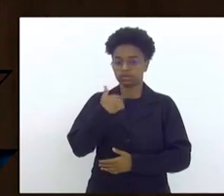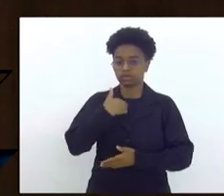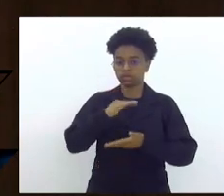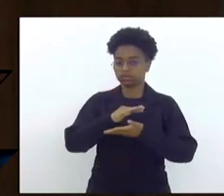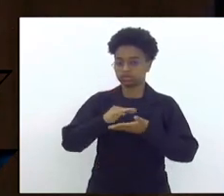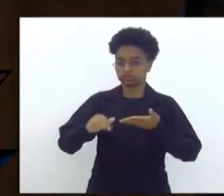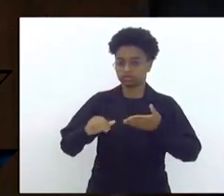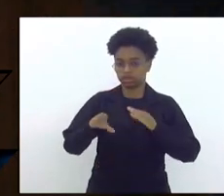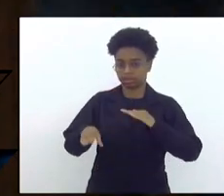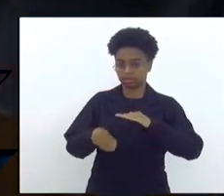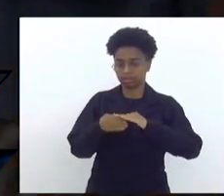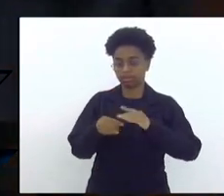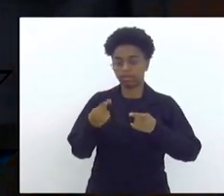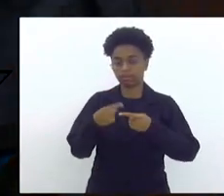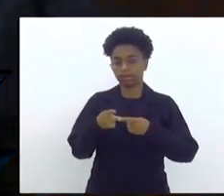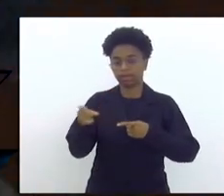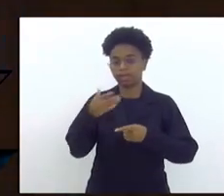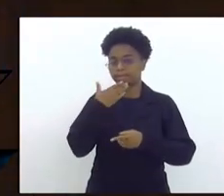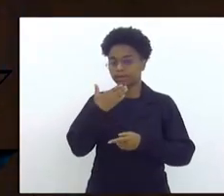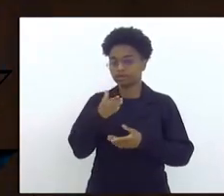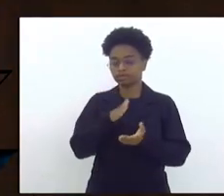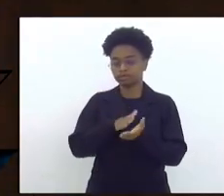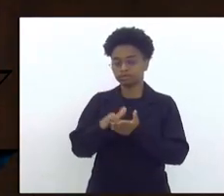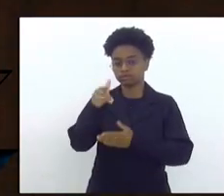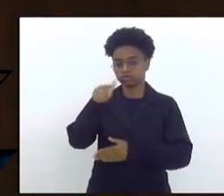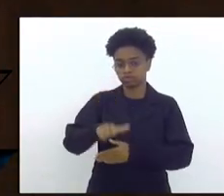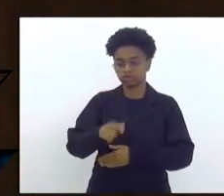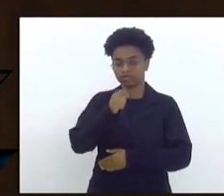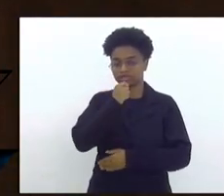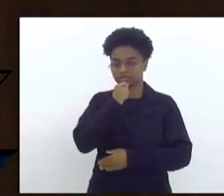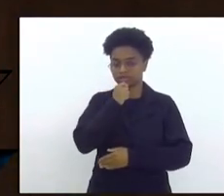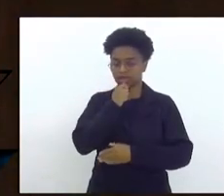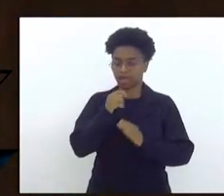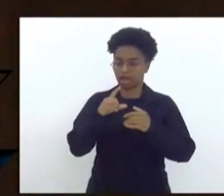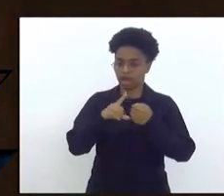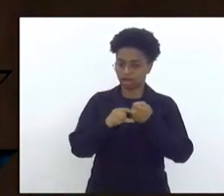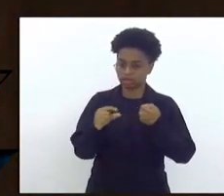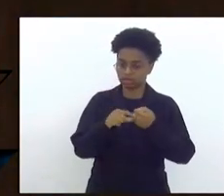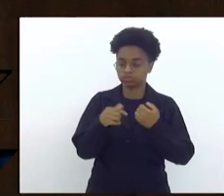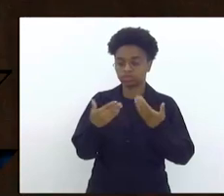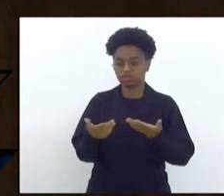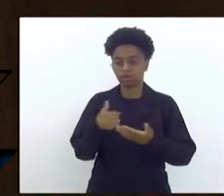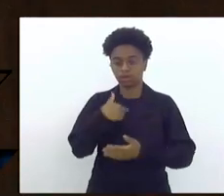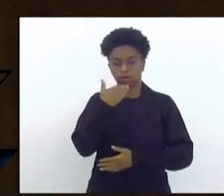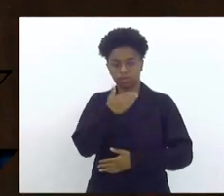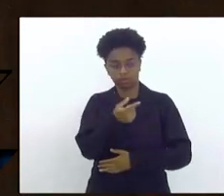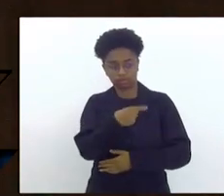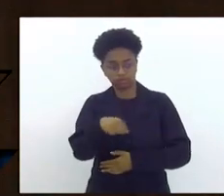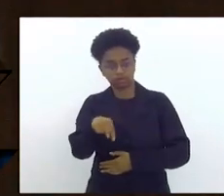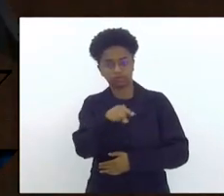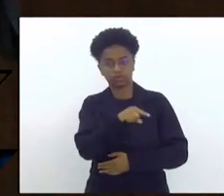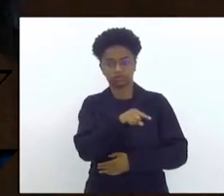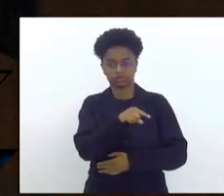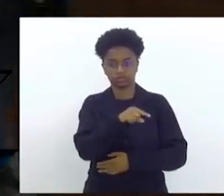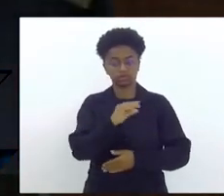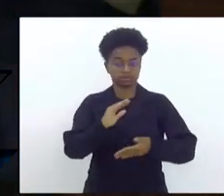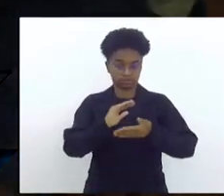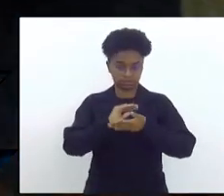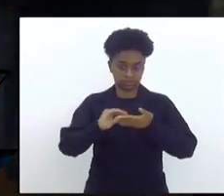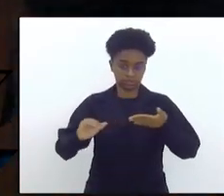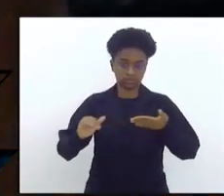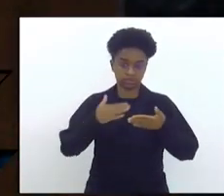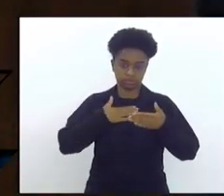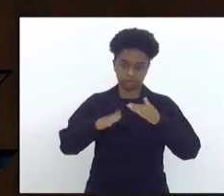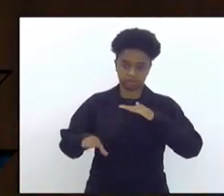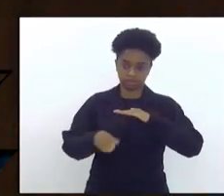porque ele vai pedir republicação sem o artigo então eu tô solicitando a vossa excelência que retire